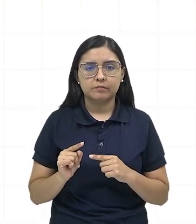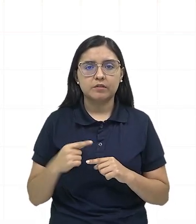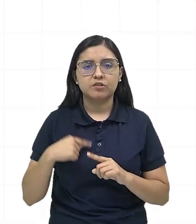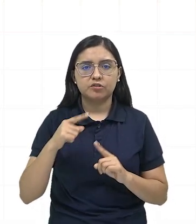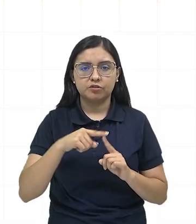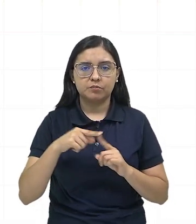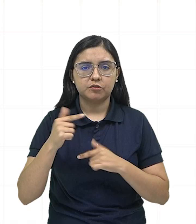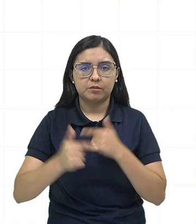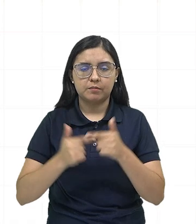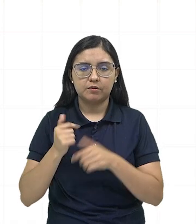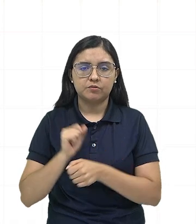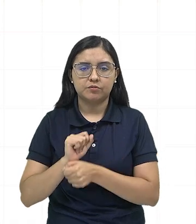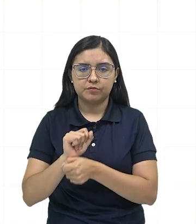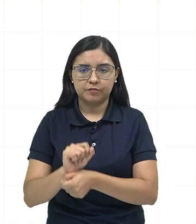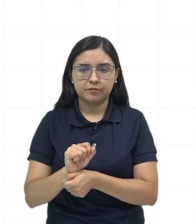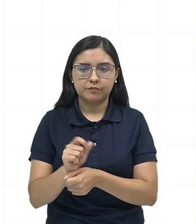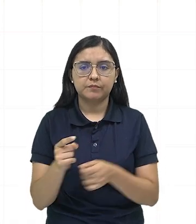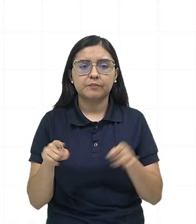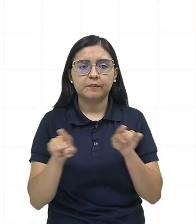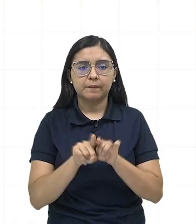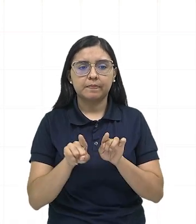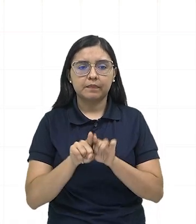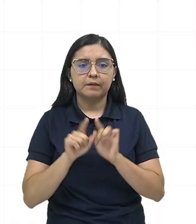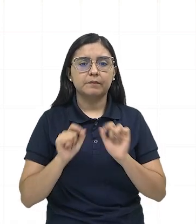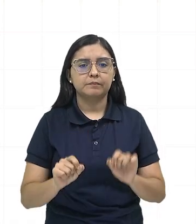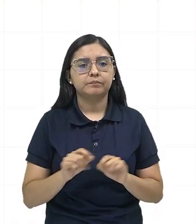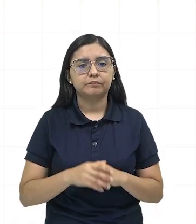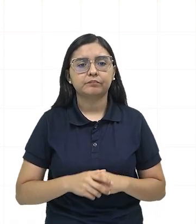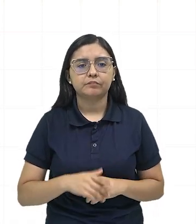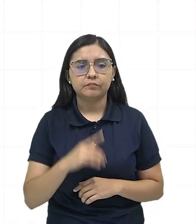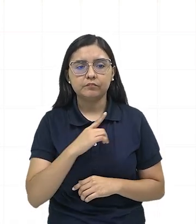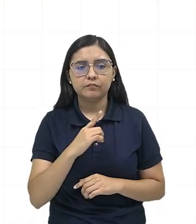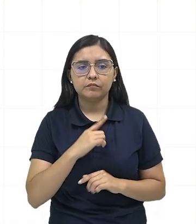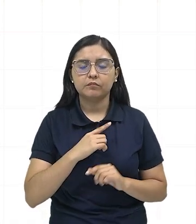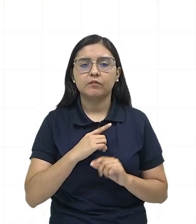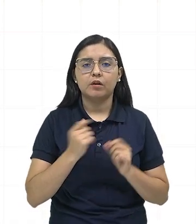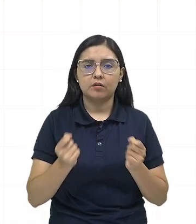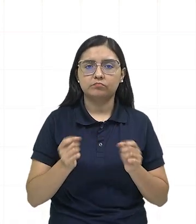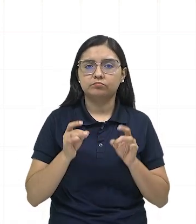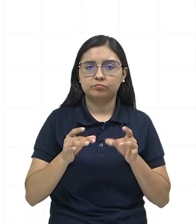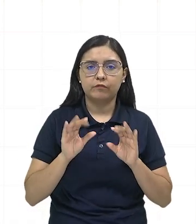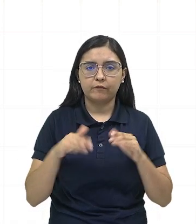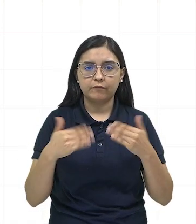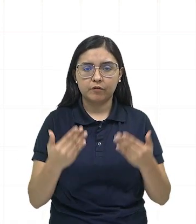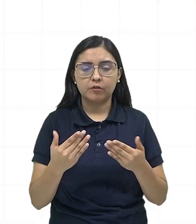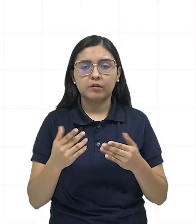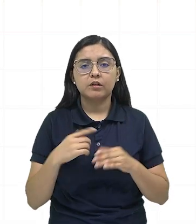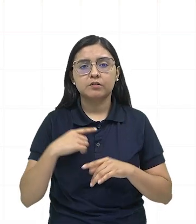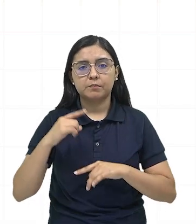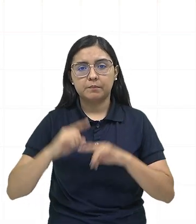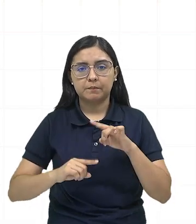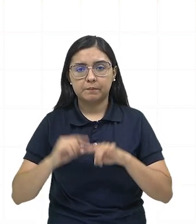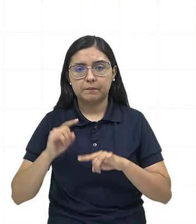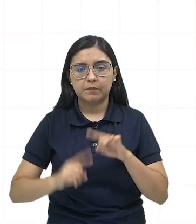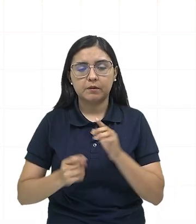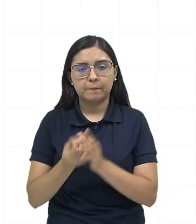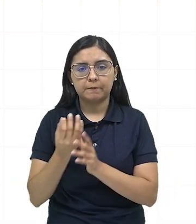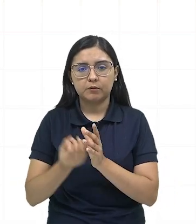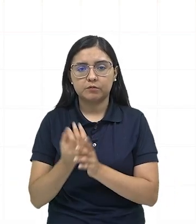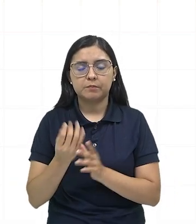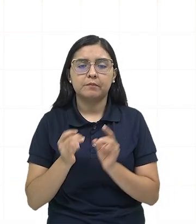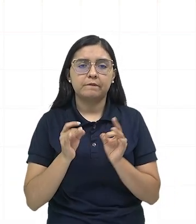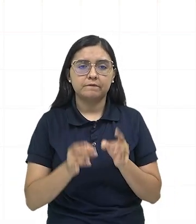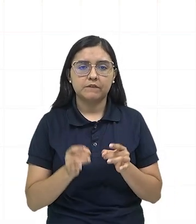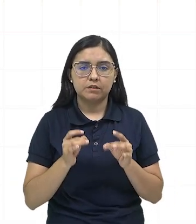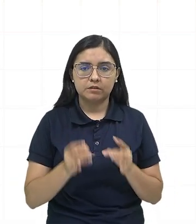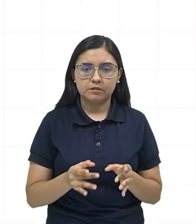escrava. Temos uma inclinação maior ao mercado externo, né? Então eles produziam matéria-prima para venda desse